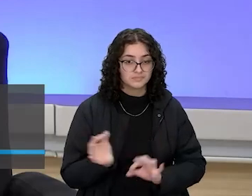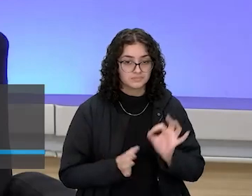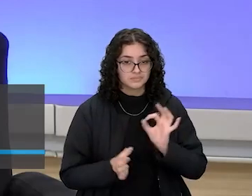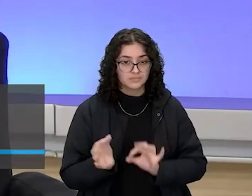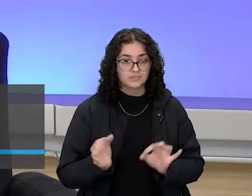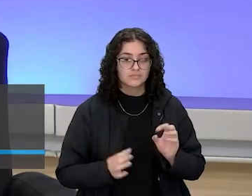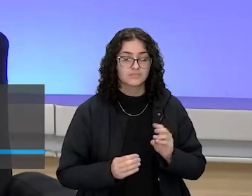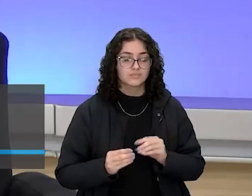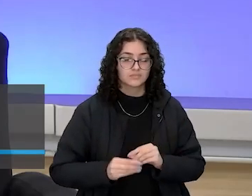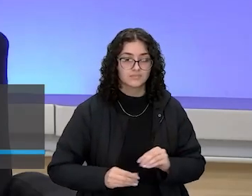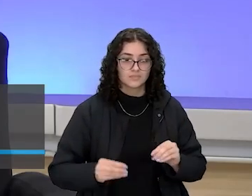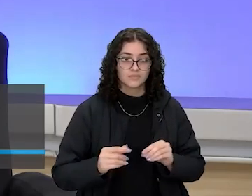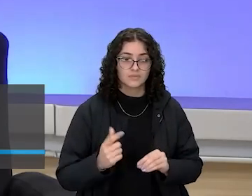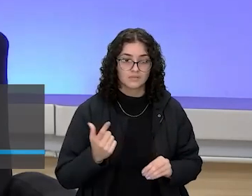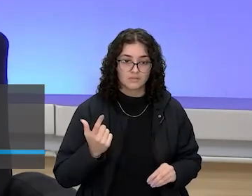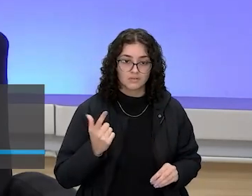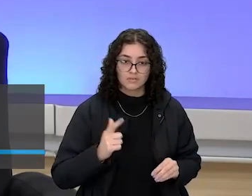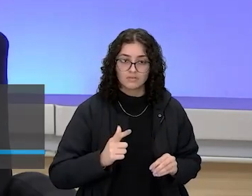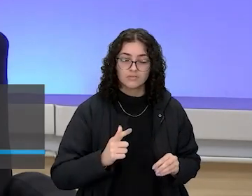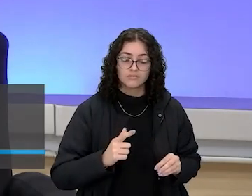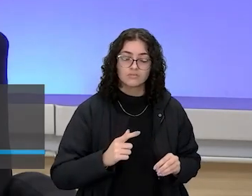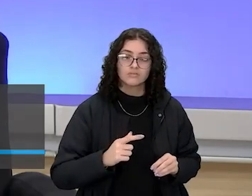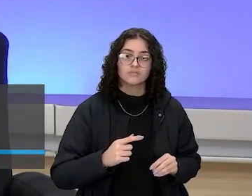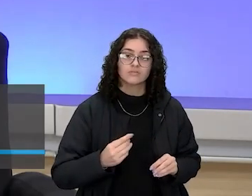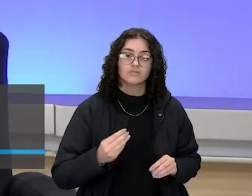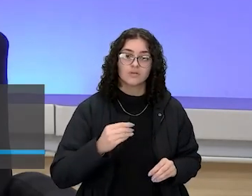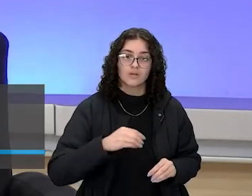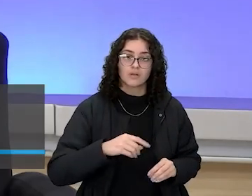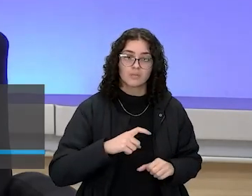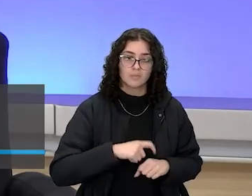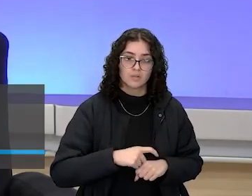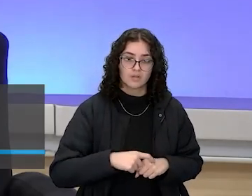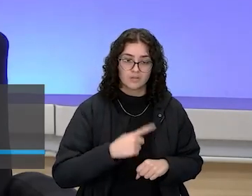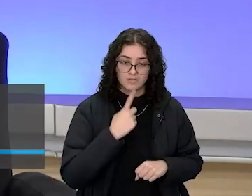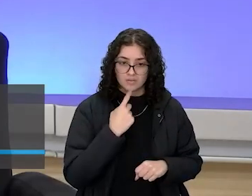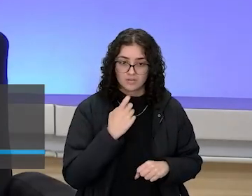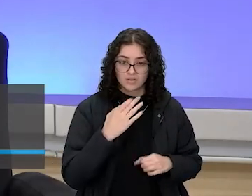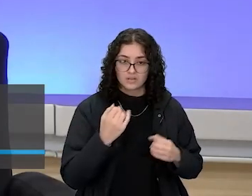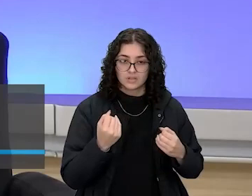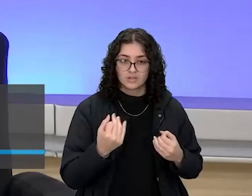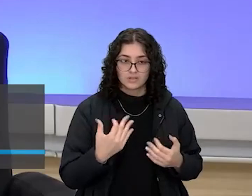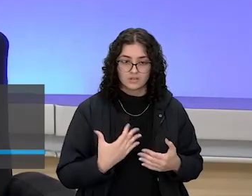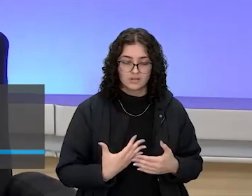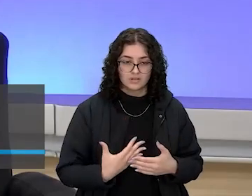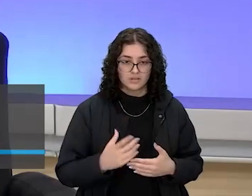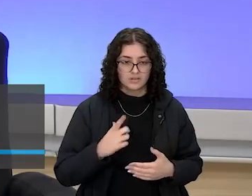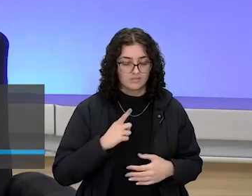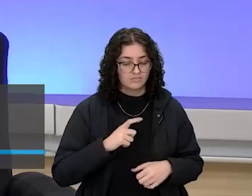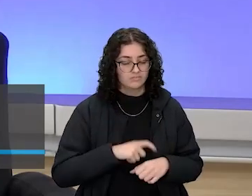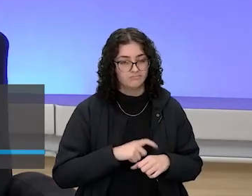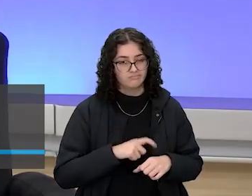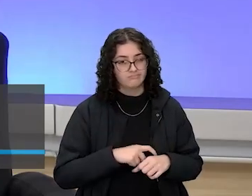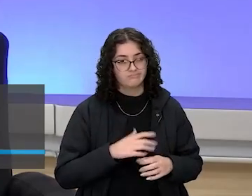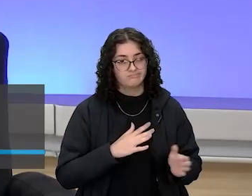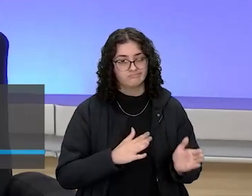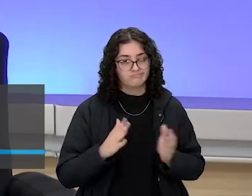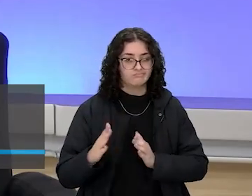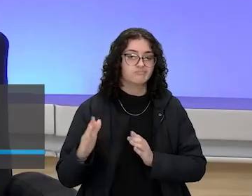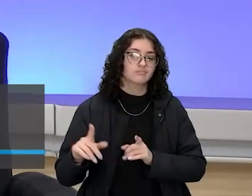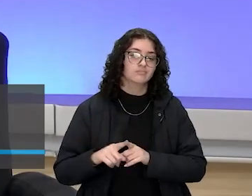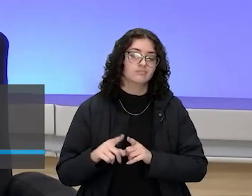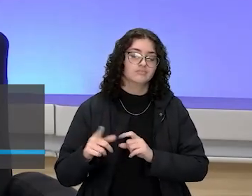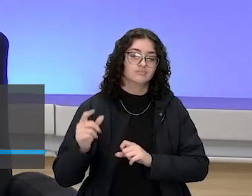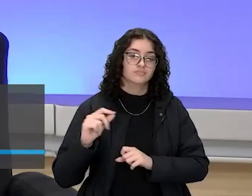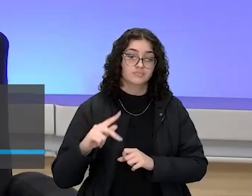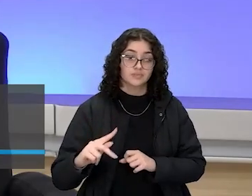esse solo para receber o cultivo do morango. Ó, a gente já está falando de solo um bom tempo, falamos da variação do pH